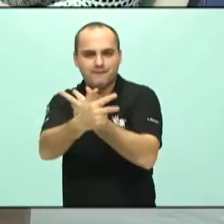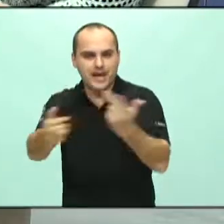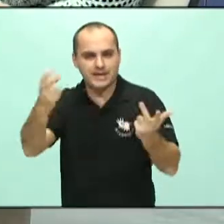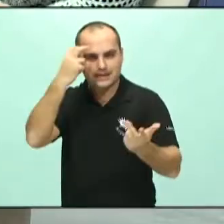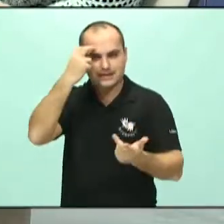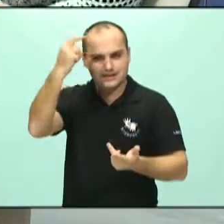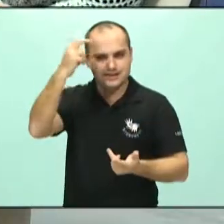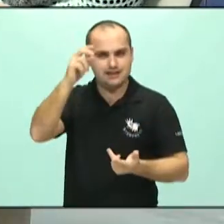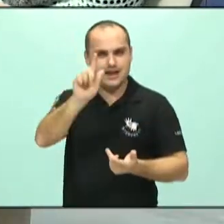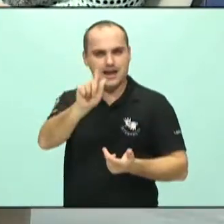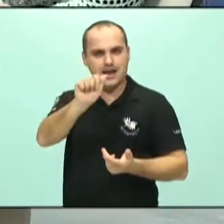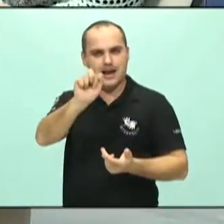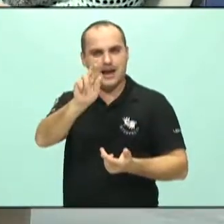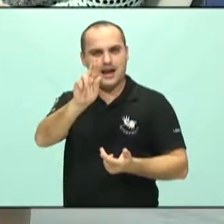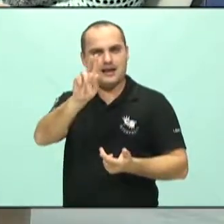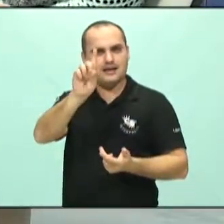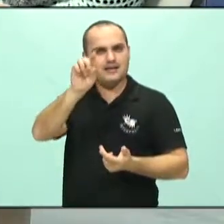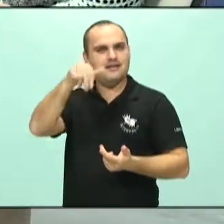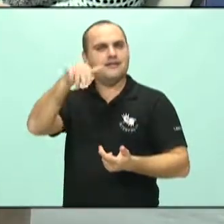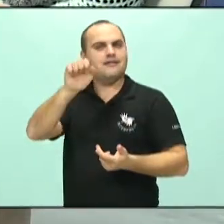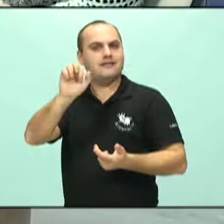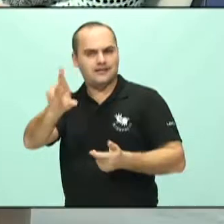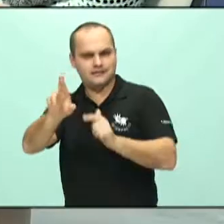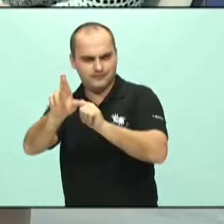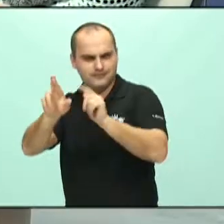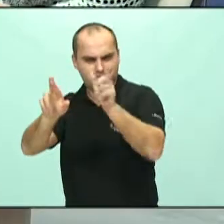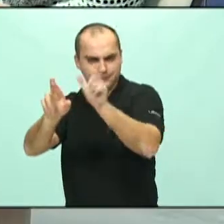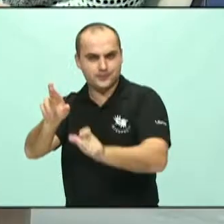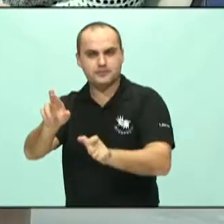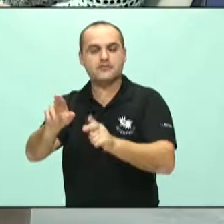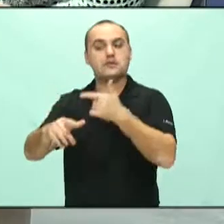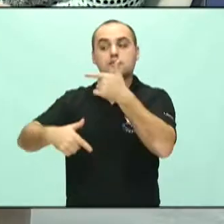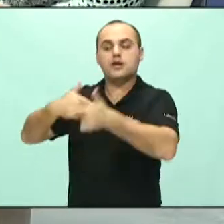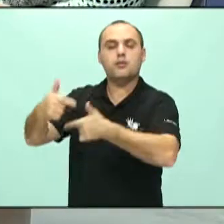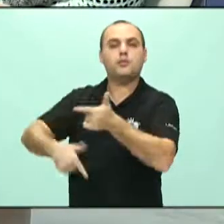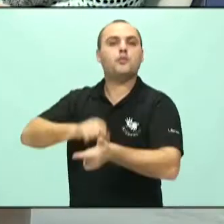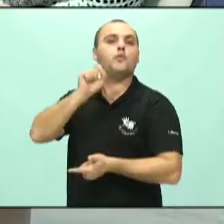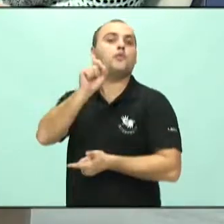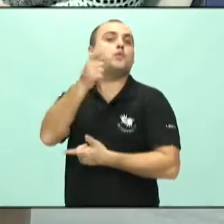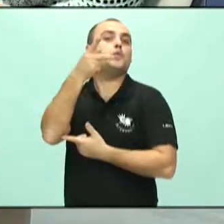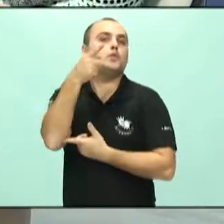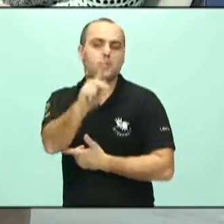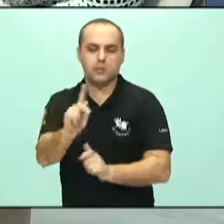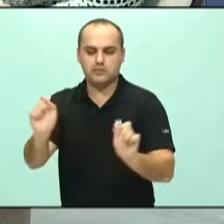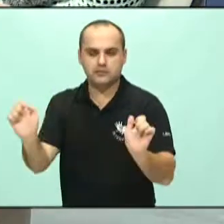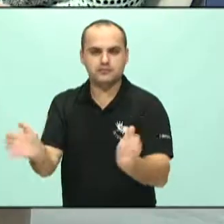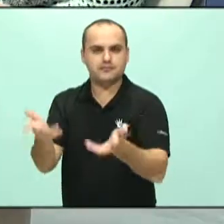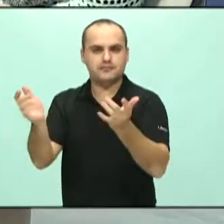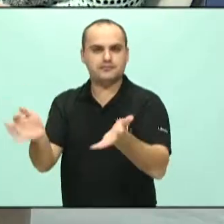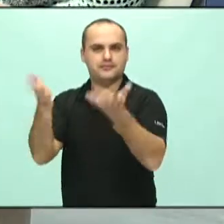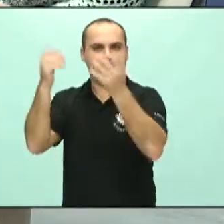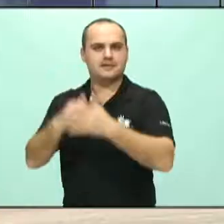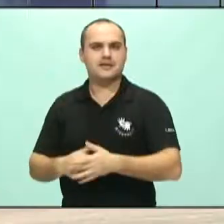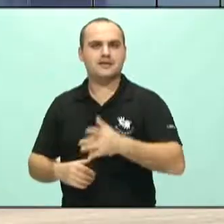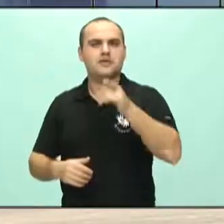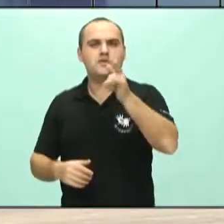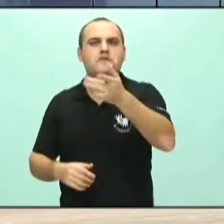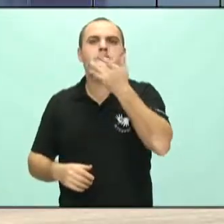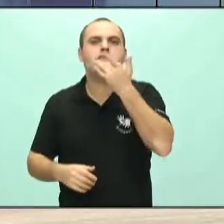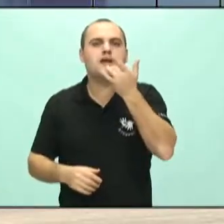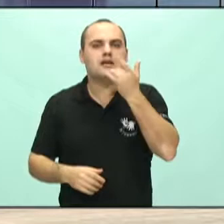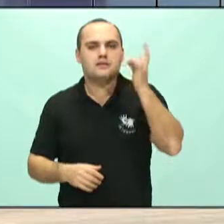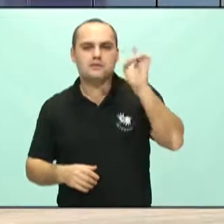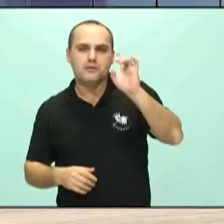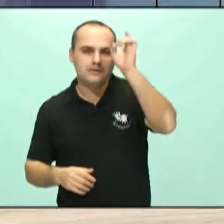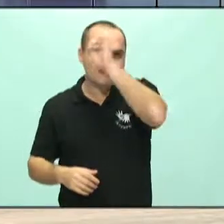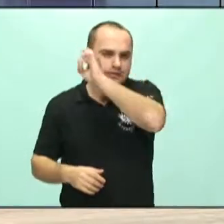capoeira. Porque ali nós vamos trabalhar o teu potencial, ou as tuas facilidades ou as tuas dificuldades. E aí você começa a se